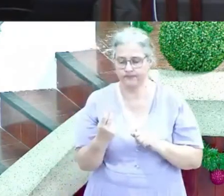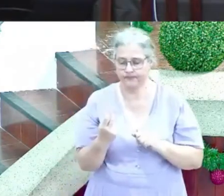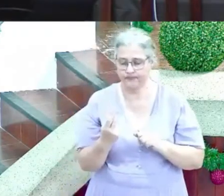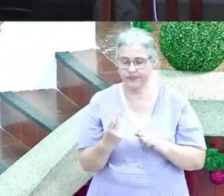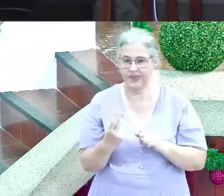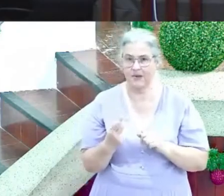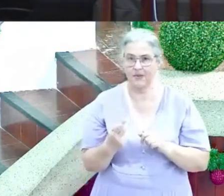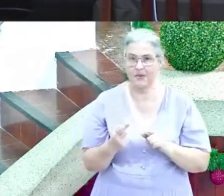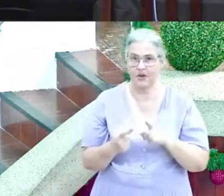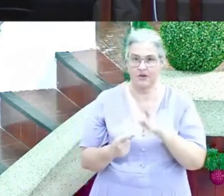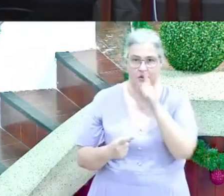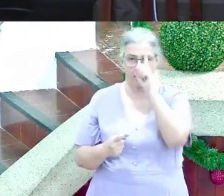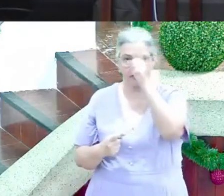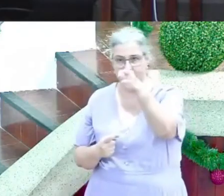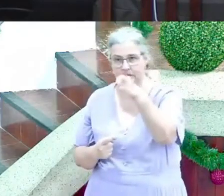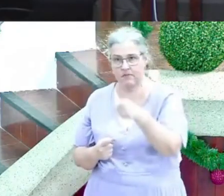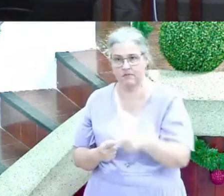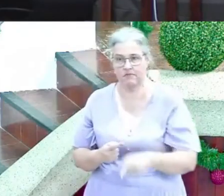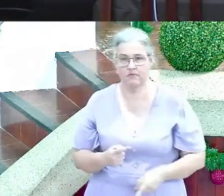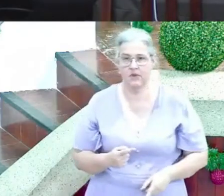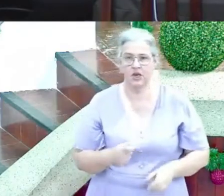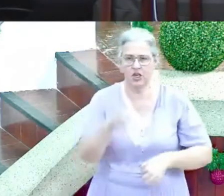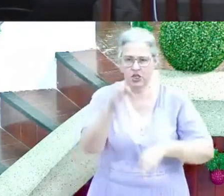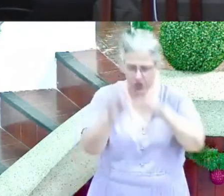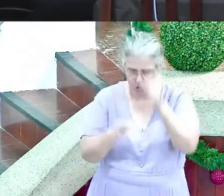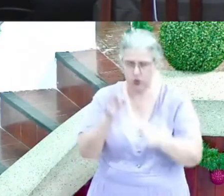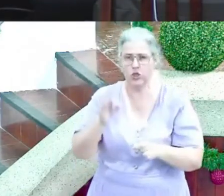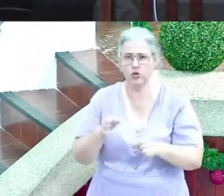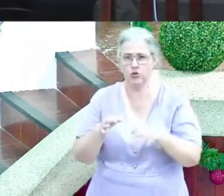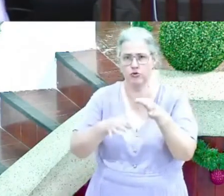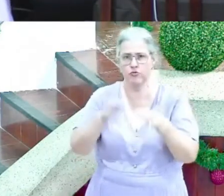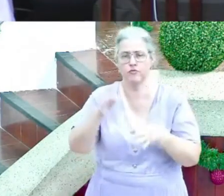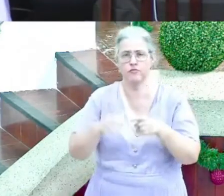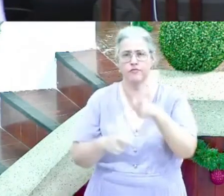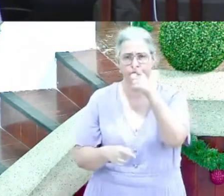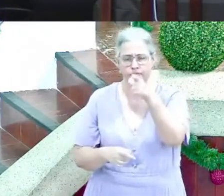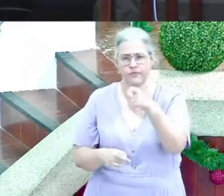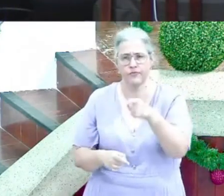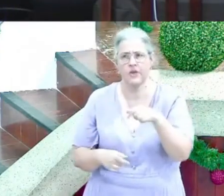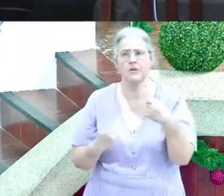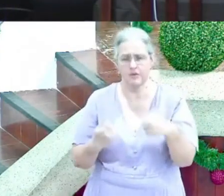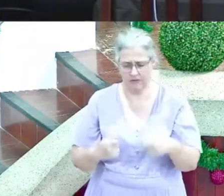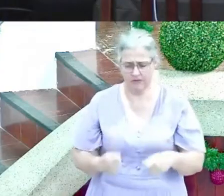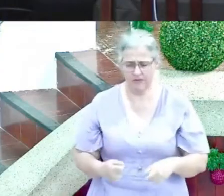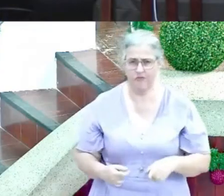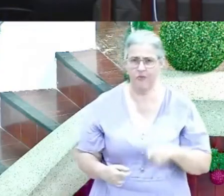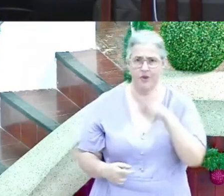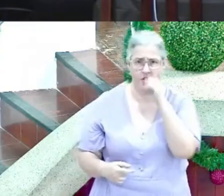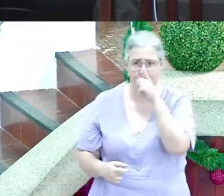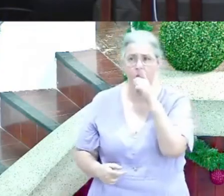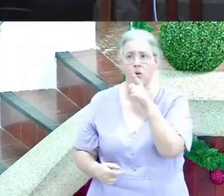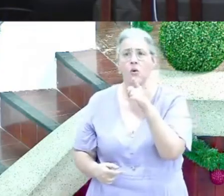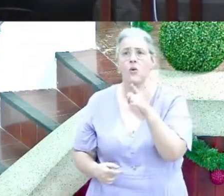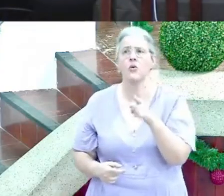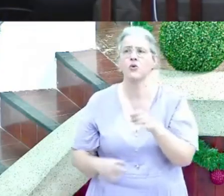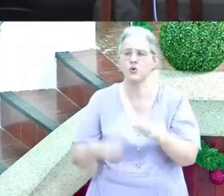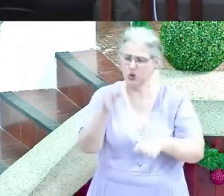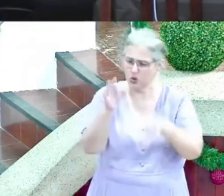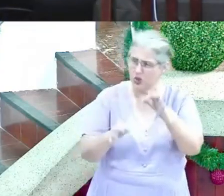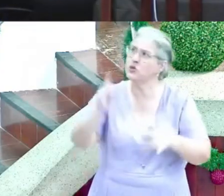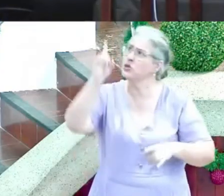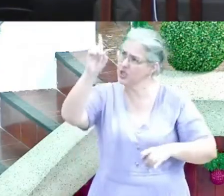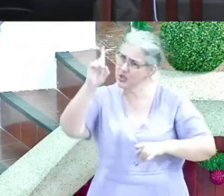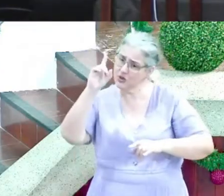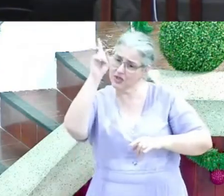Isaías, ele traz advertências a respeito do julgamento de Deus que virá sobre o povo